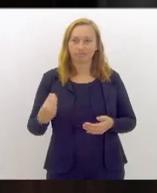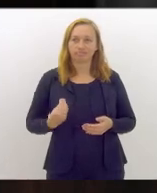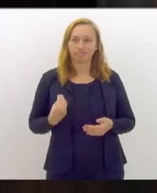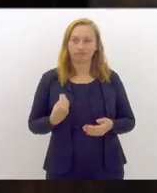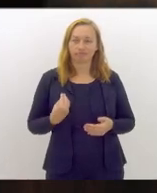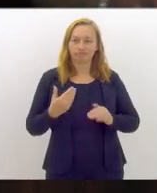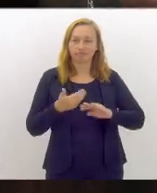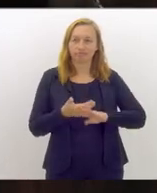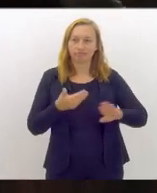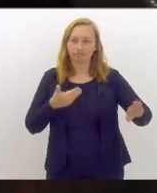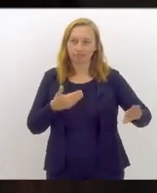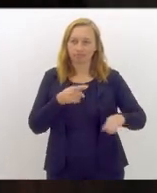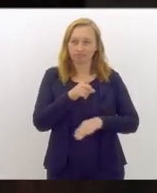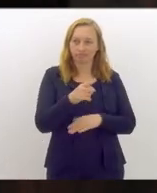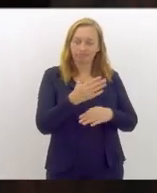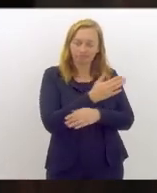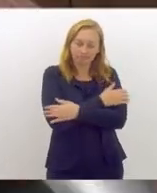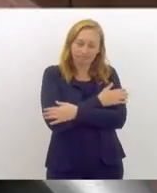abraço